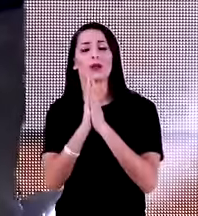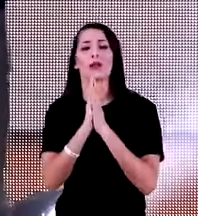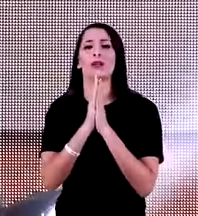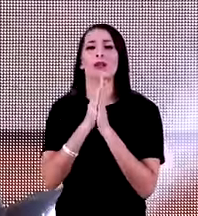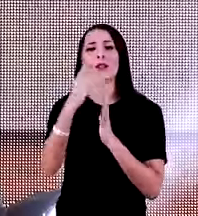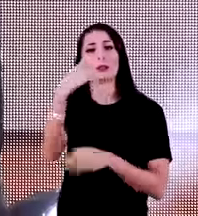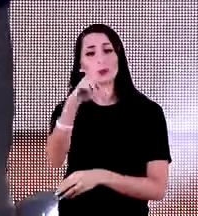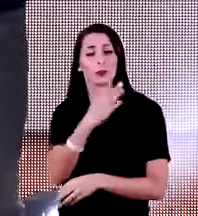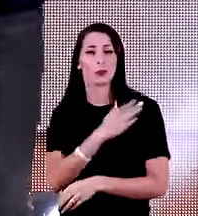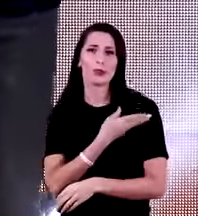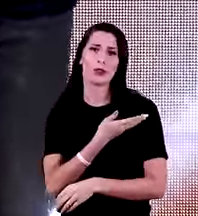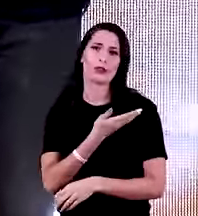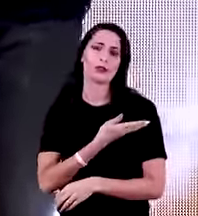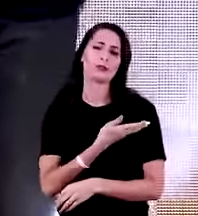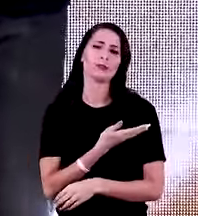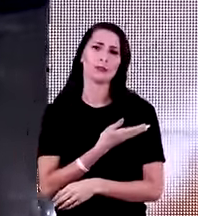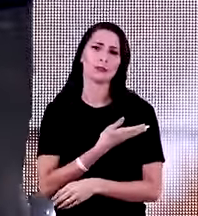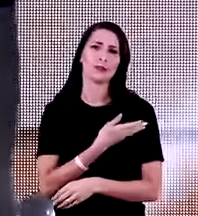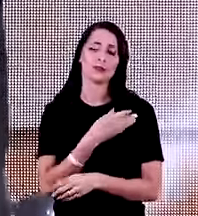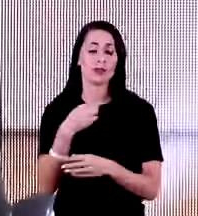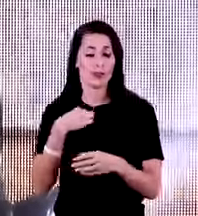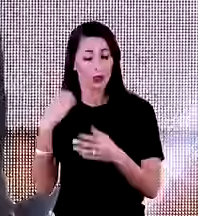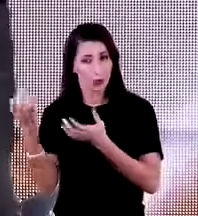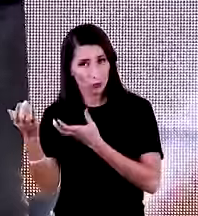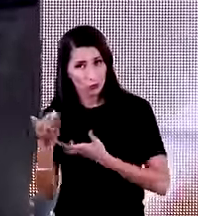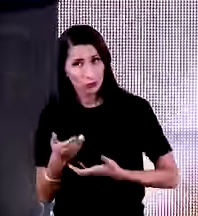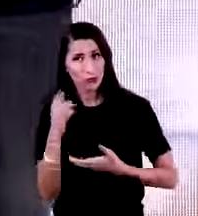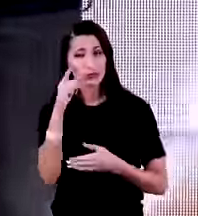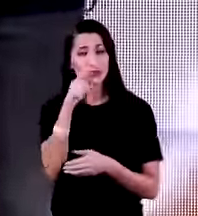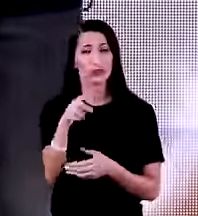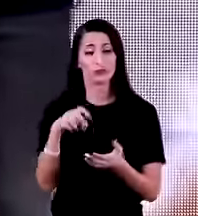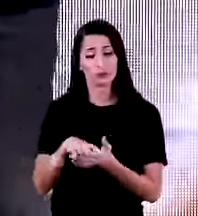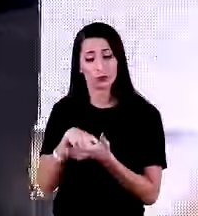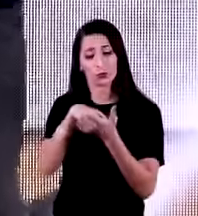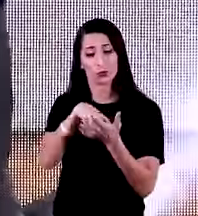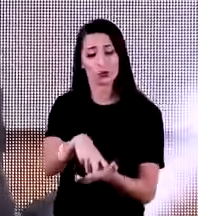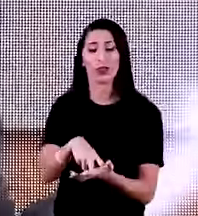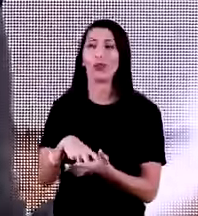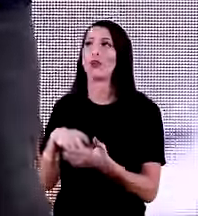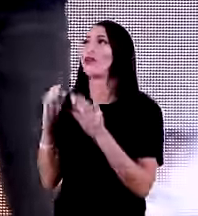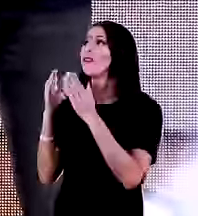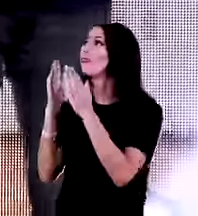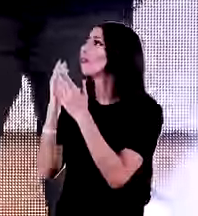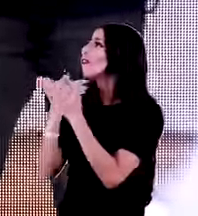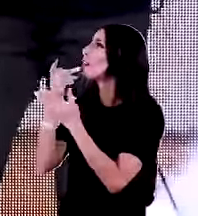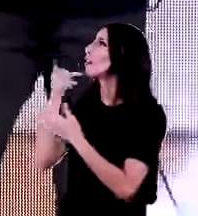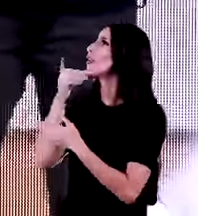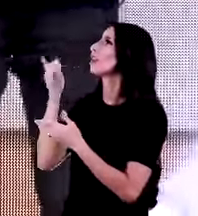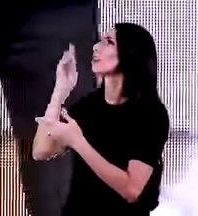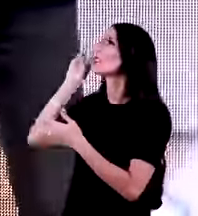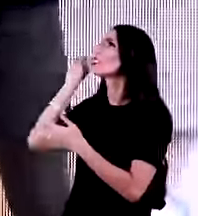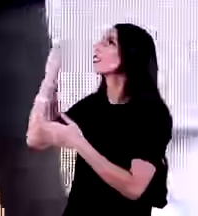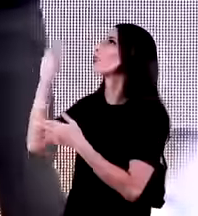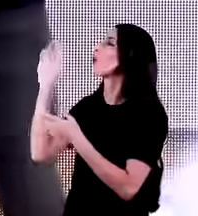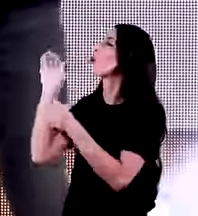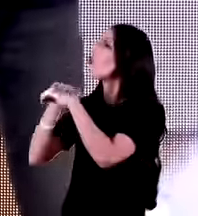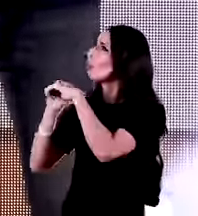dessa sua amiga. Eu quero te convidar você a se pôr de joelhos e dizer: Senhor, hoje a gente vai